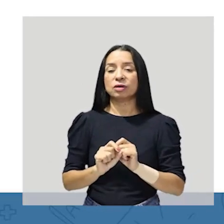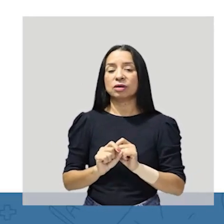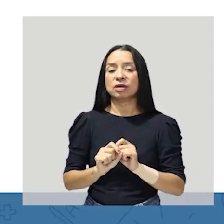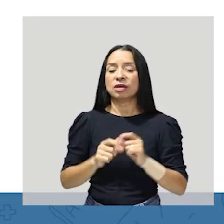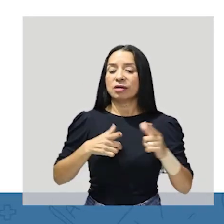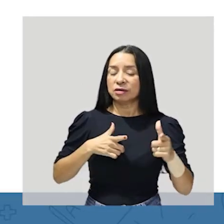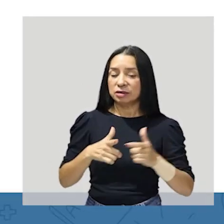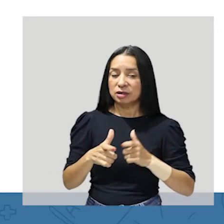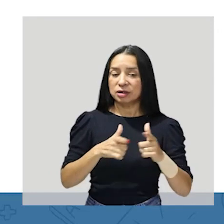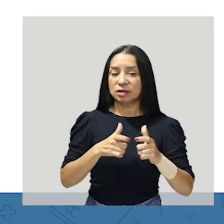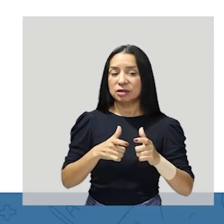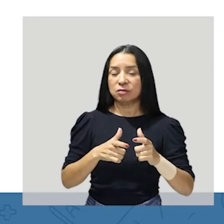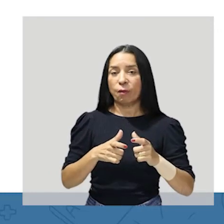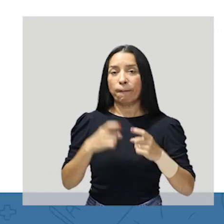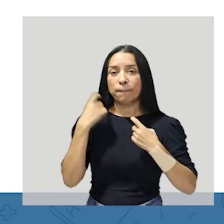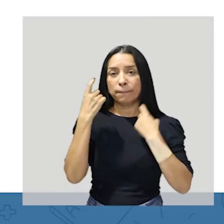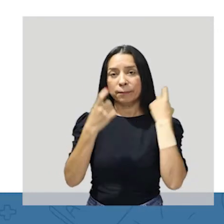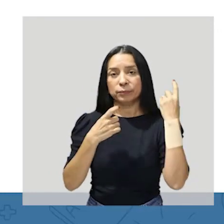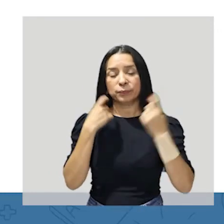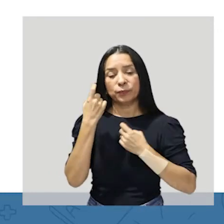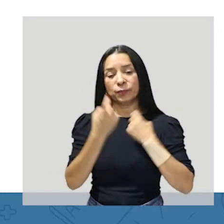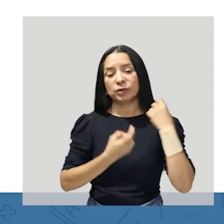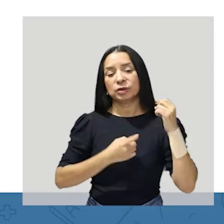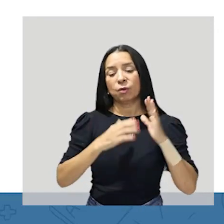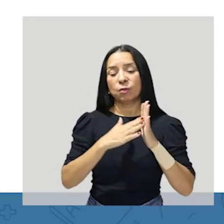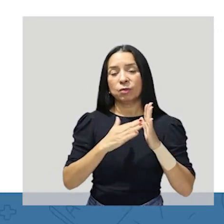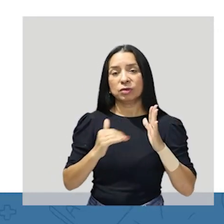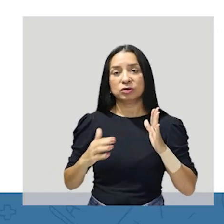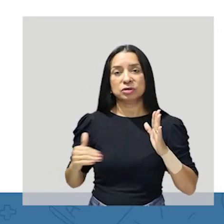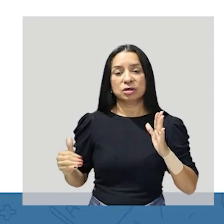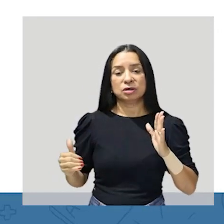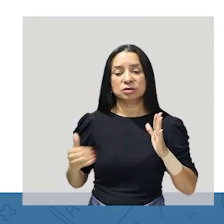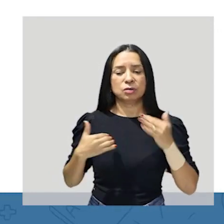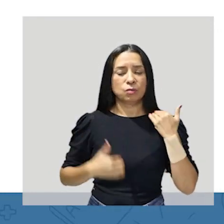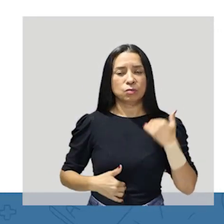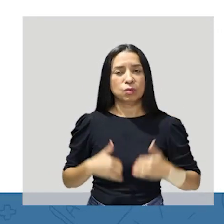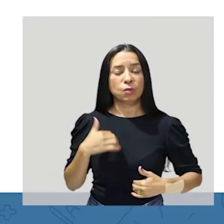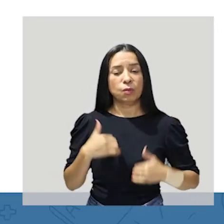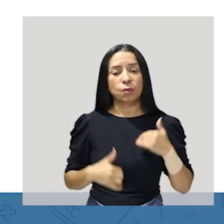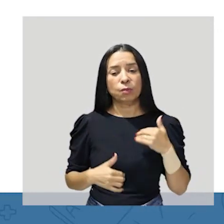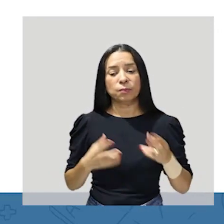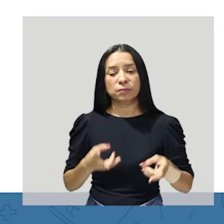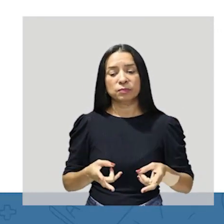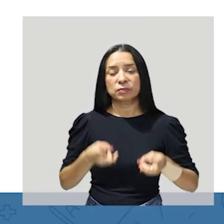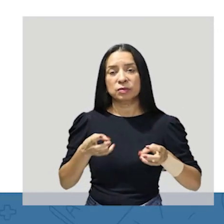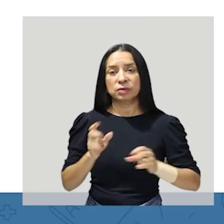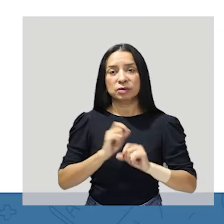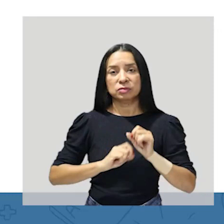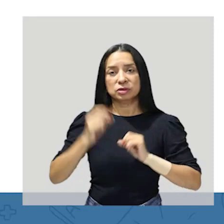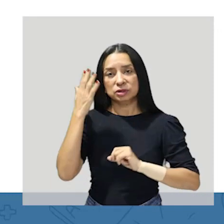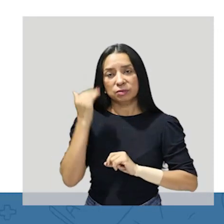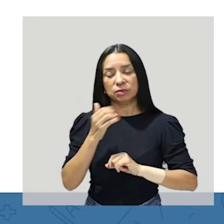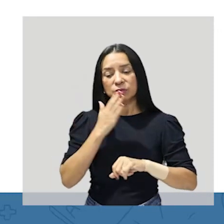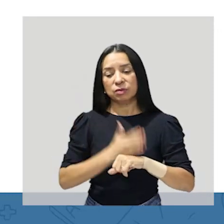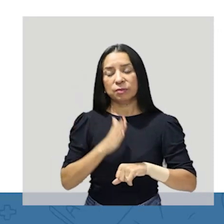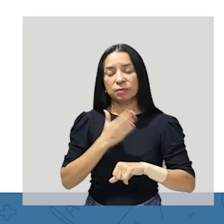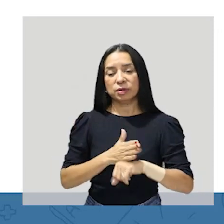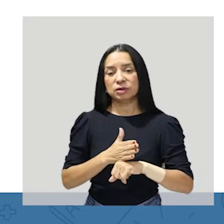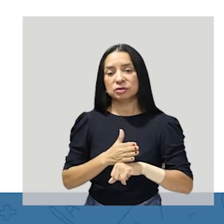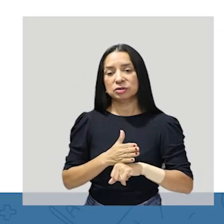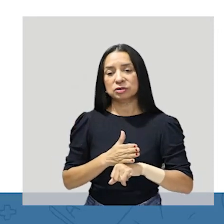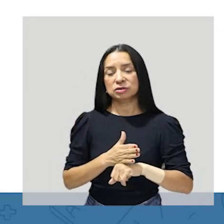estética. Sim, os gregos passaram a ter essa preocupação com o corpo e perceberam, já sabiam que com a prática